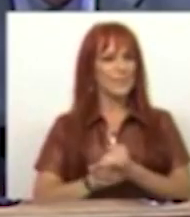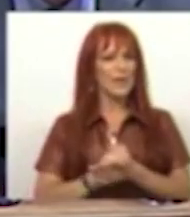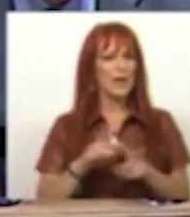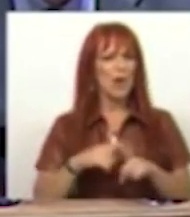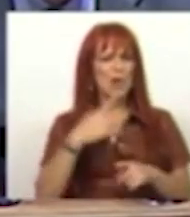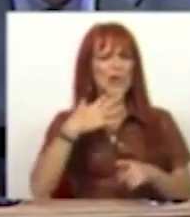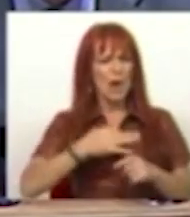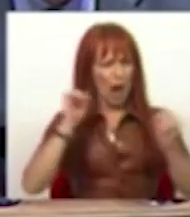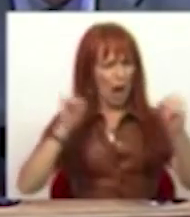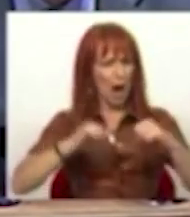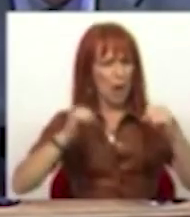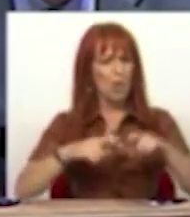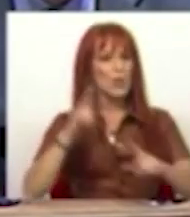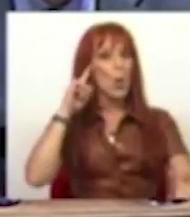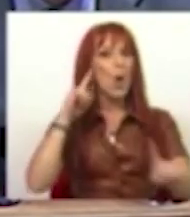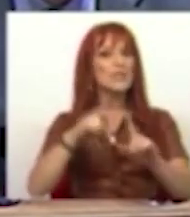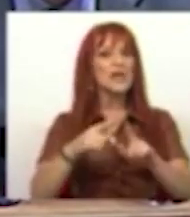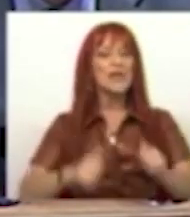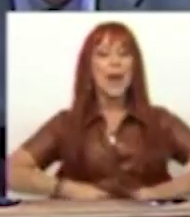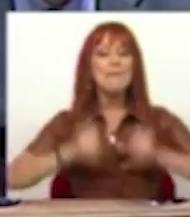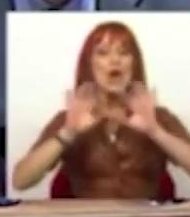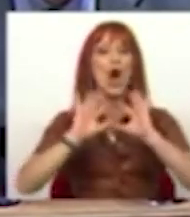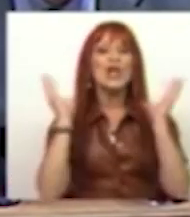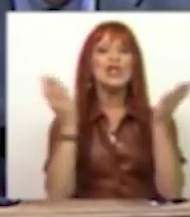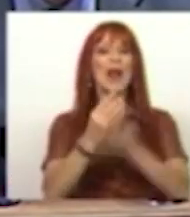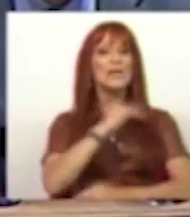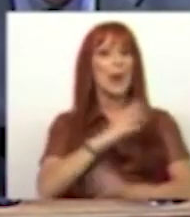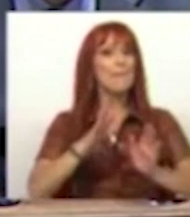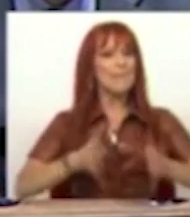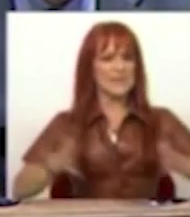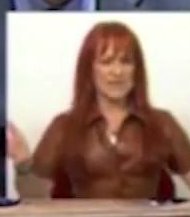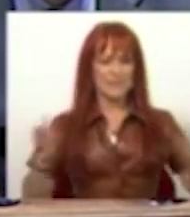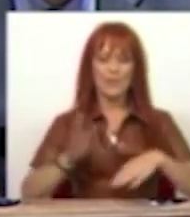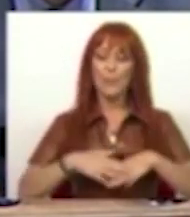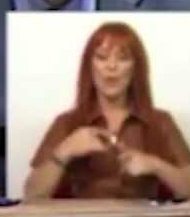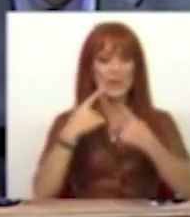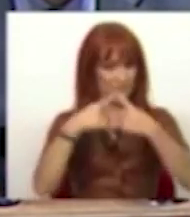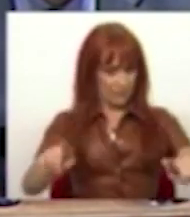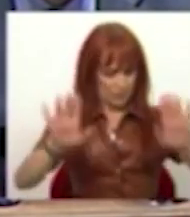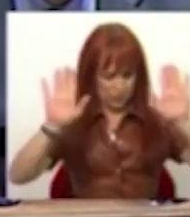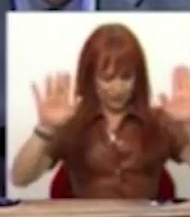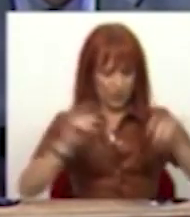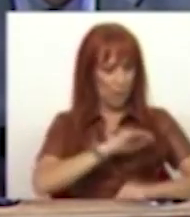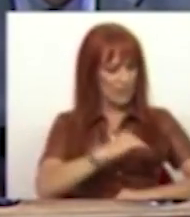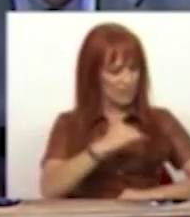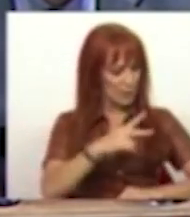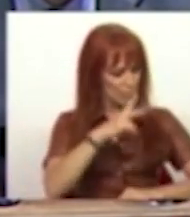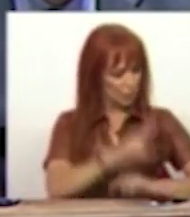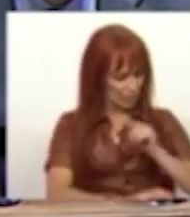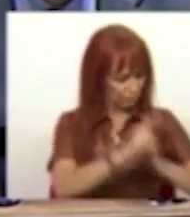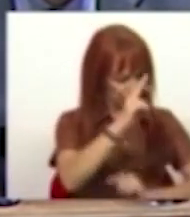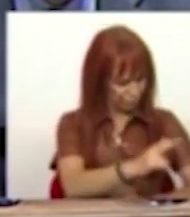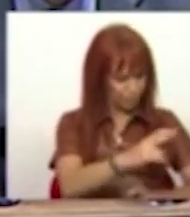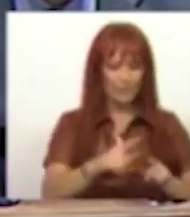Estamos inteiramente de acordo com o objetivo da melhoria geral dos salários. E por isso distinguimos o aumento do salário mínimo